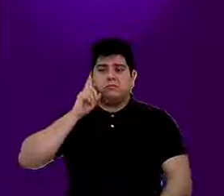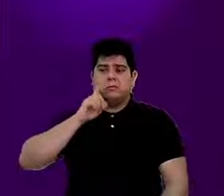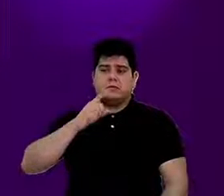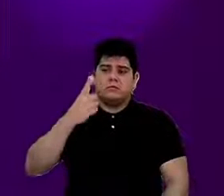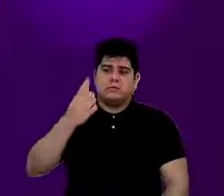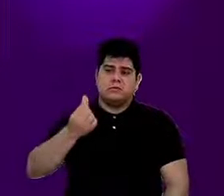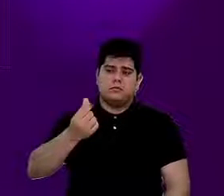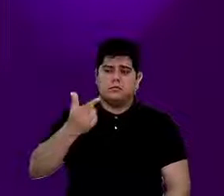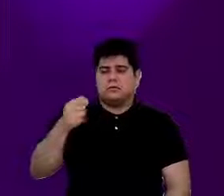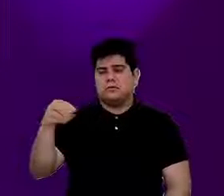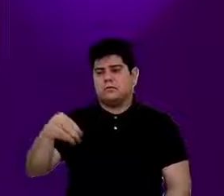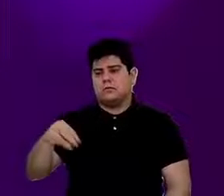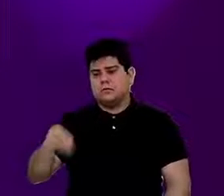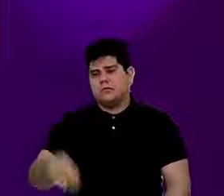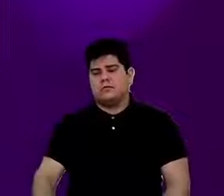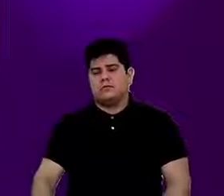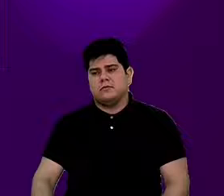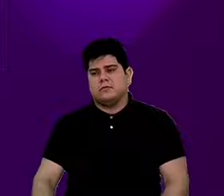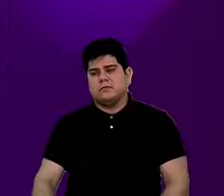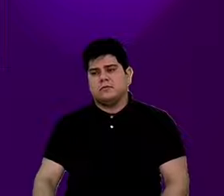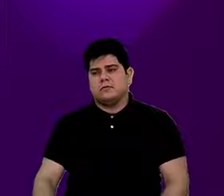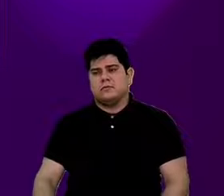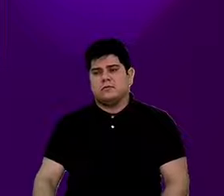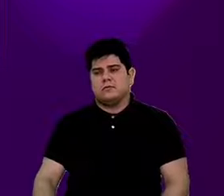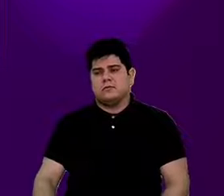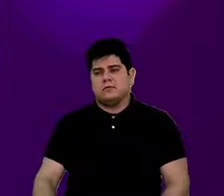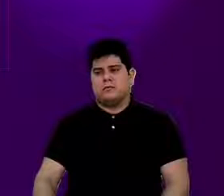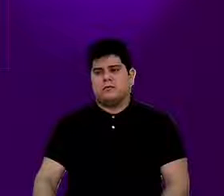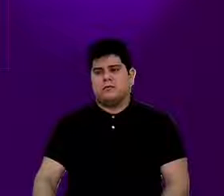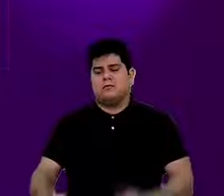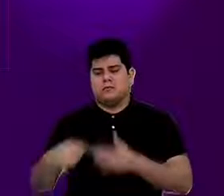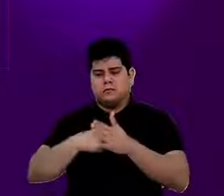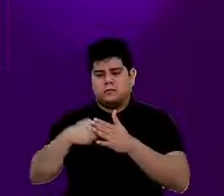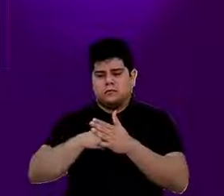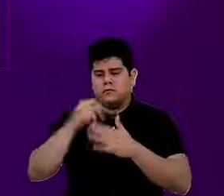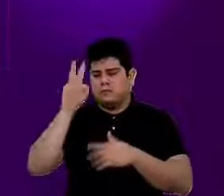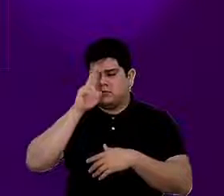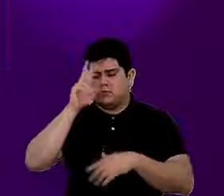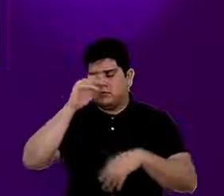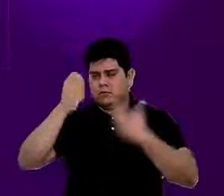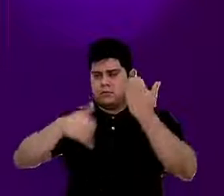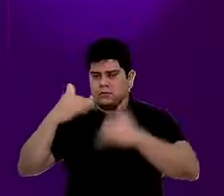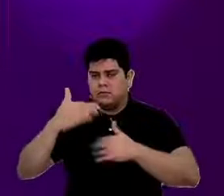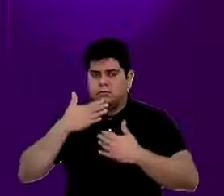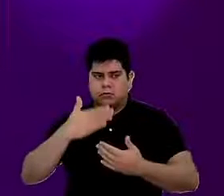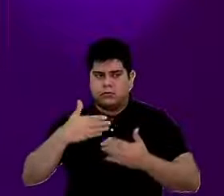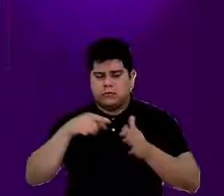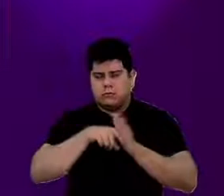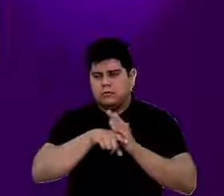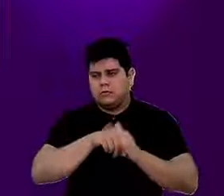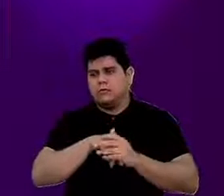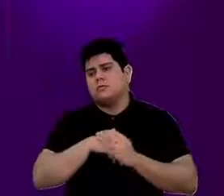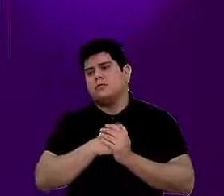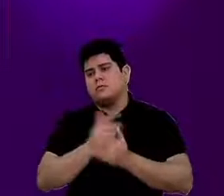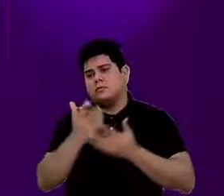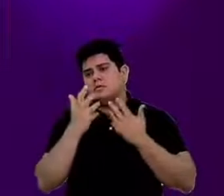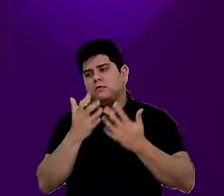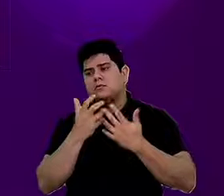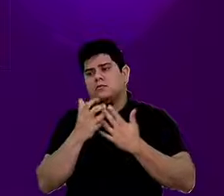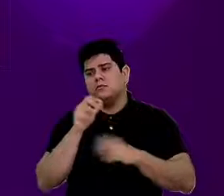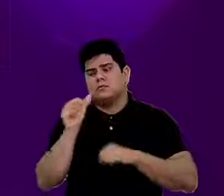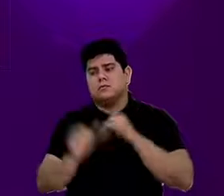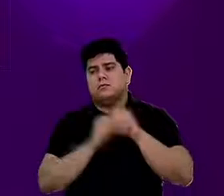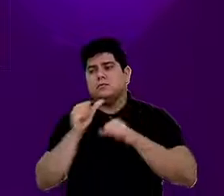16 a 20 minutos, para examinar, colher uma história, solicitar exames e ainda queremos